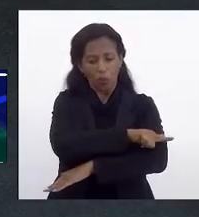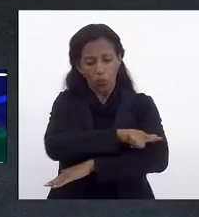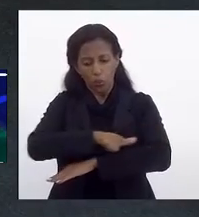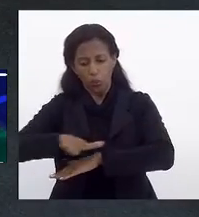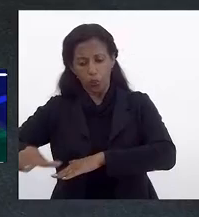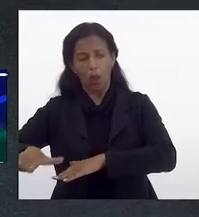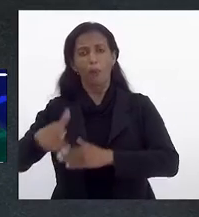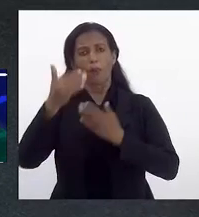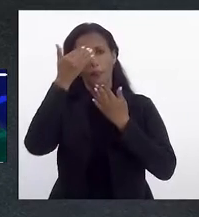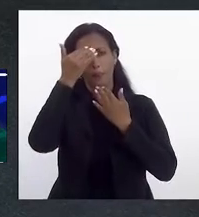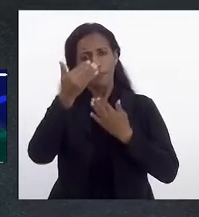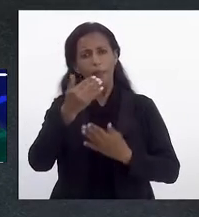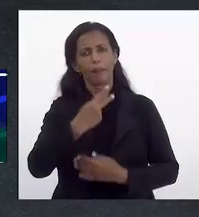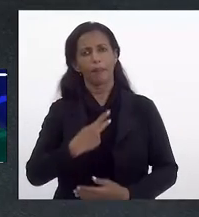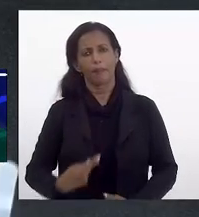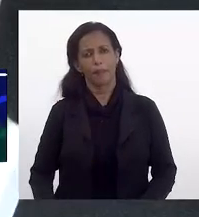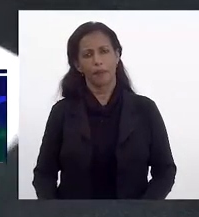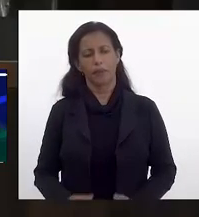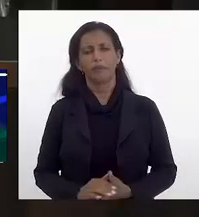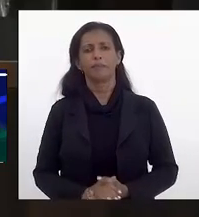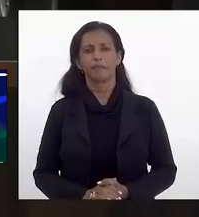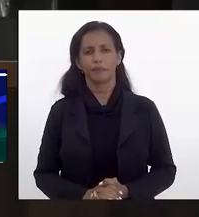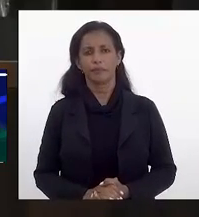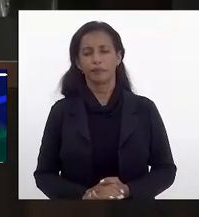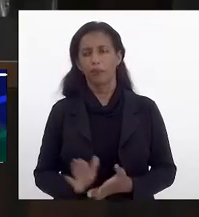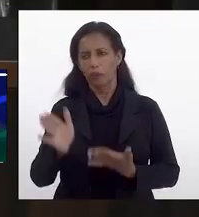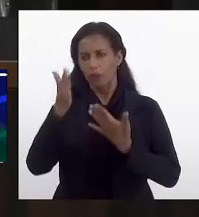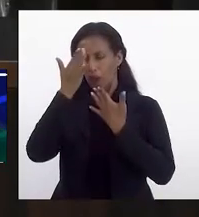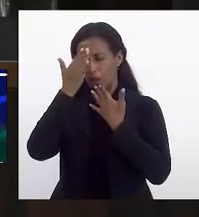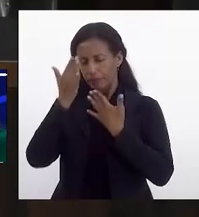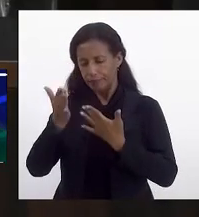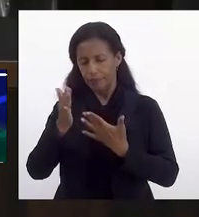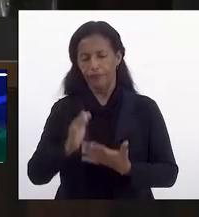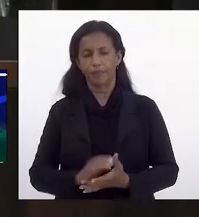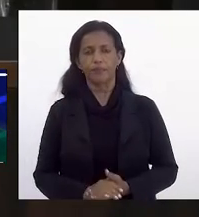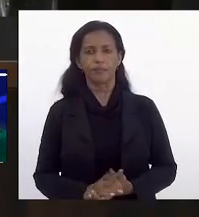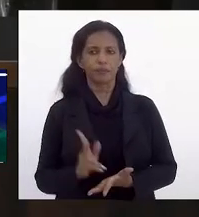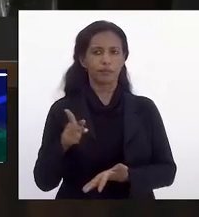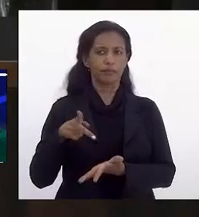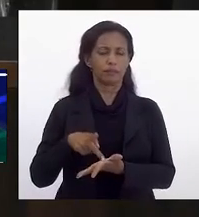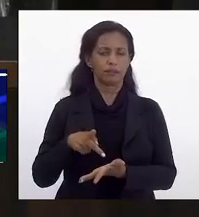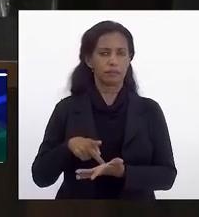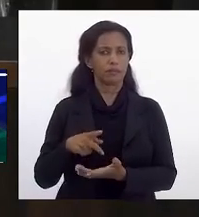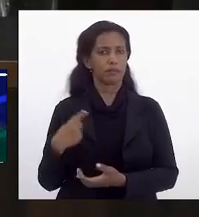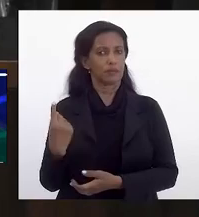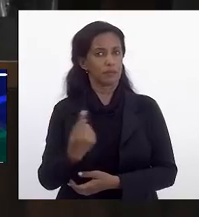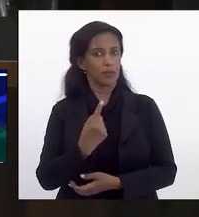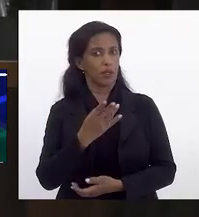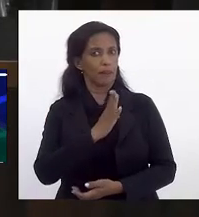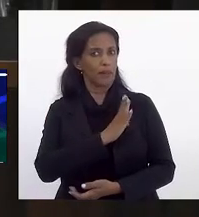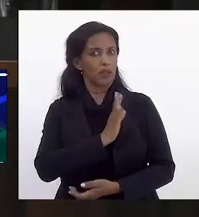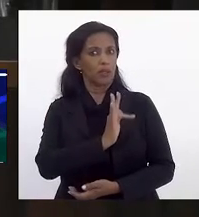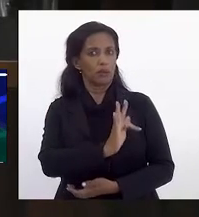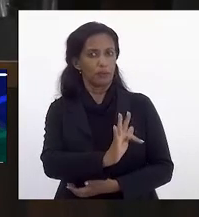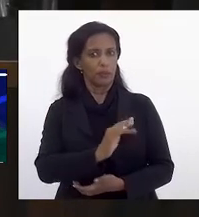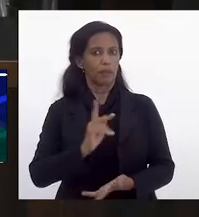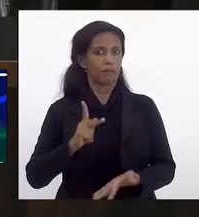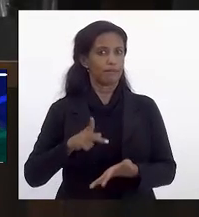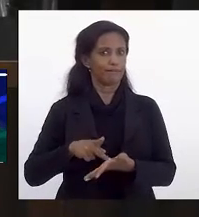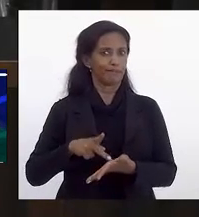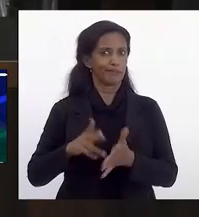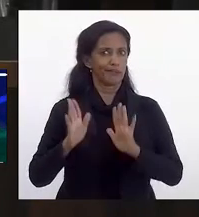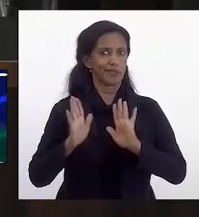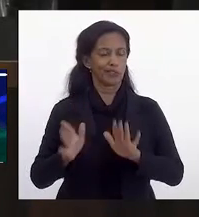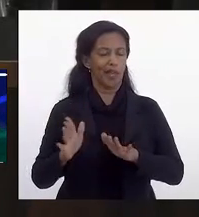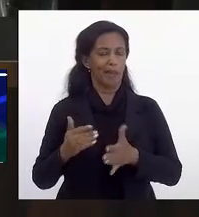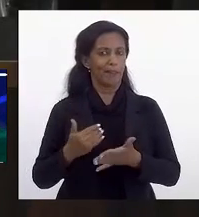Muito obrigado, presidente. Eu que agradeço, deputado Giovanni Ratinho. De fato, a nossa querida Baixada Fluminense já